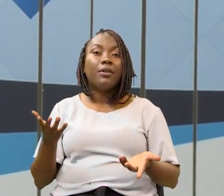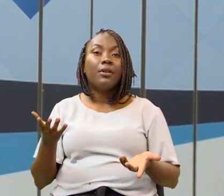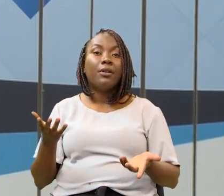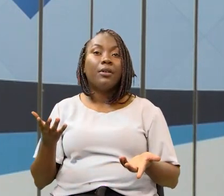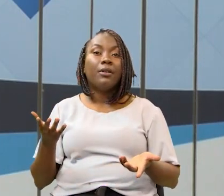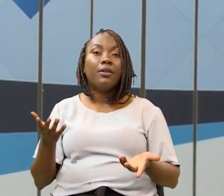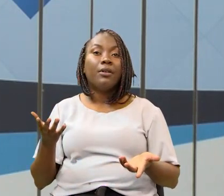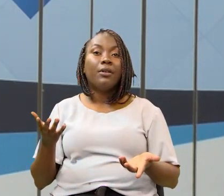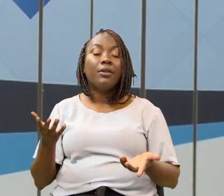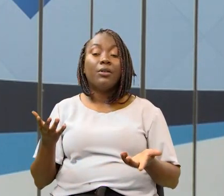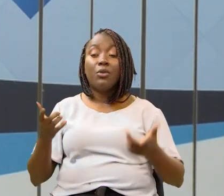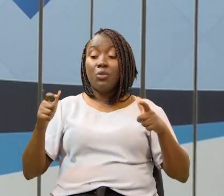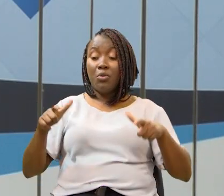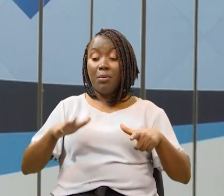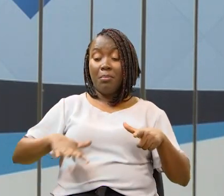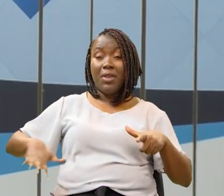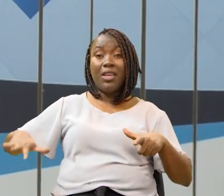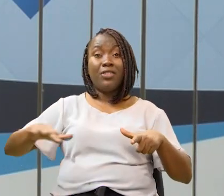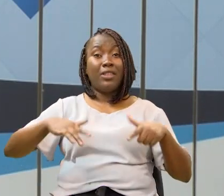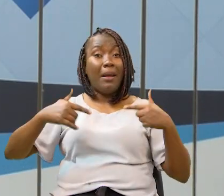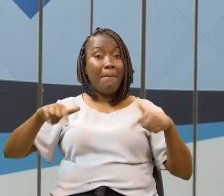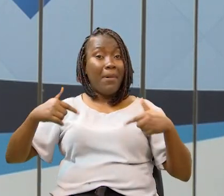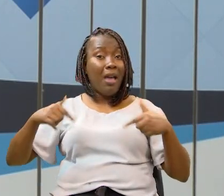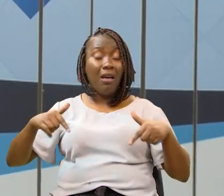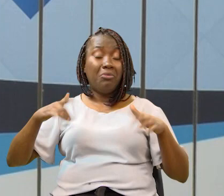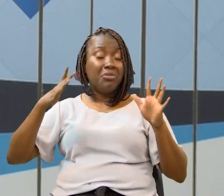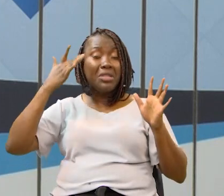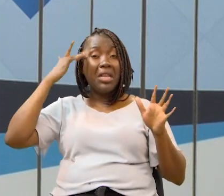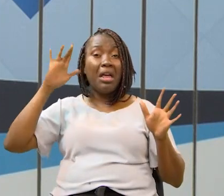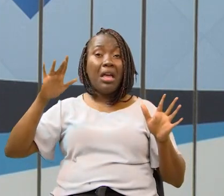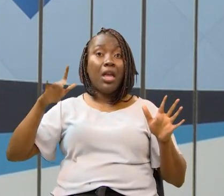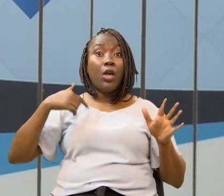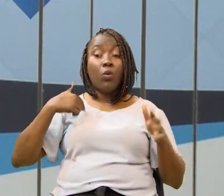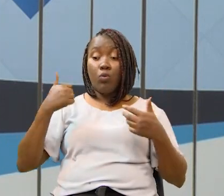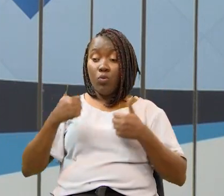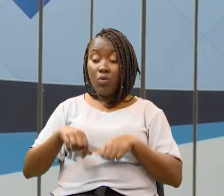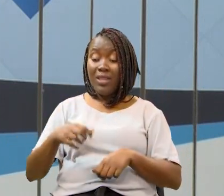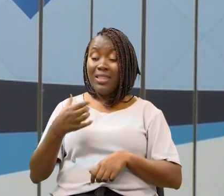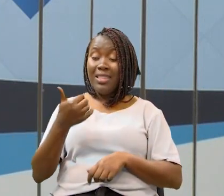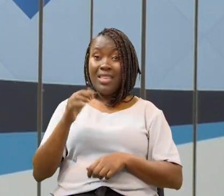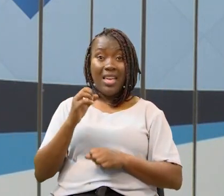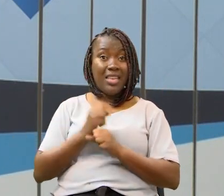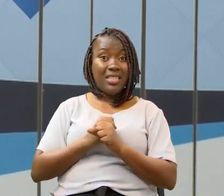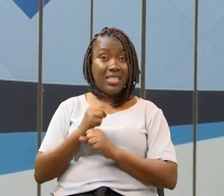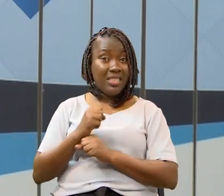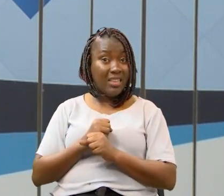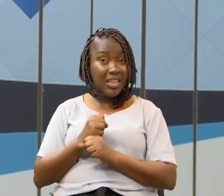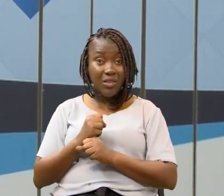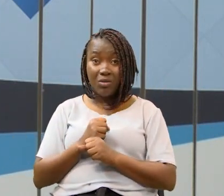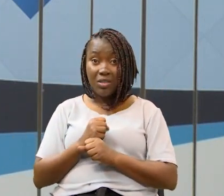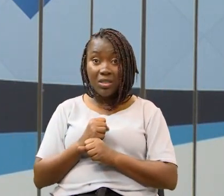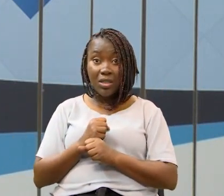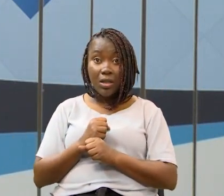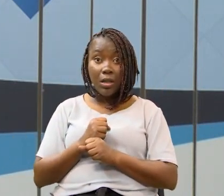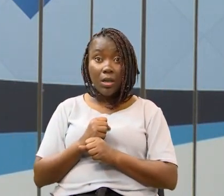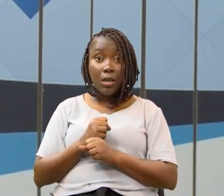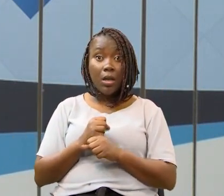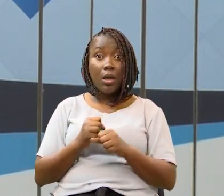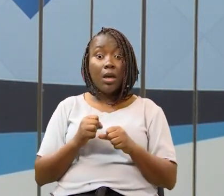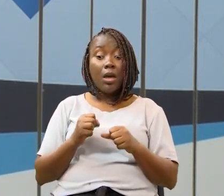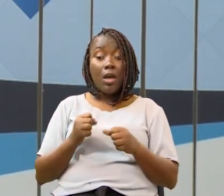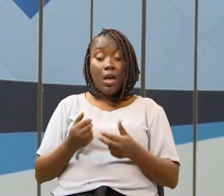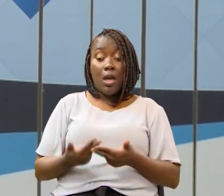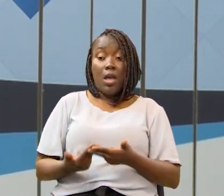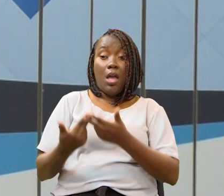estivermos num ambiente de trabalho, né, onde, sei lá, eu estou há 10 anos, né, assumindo